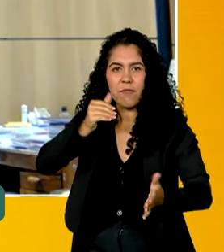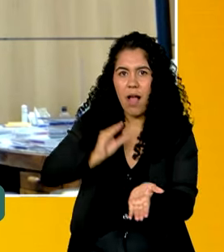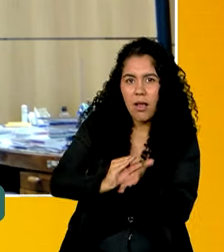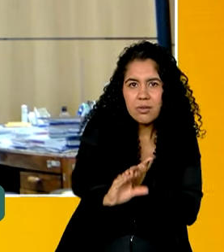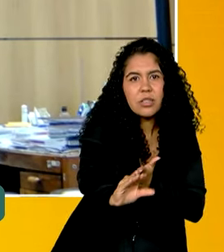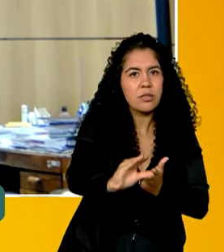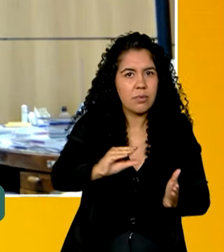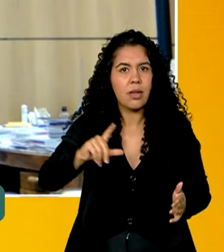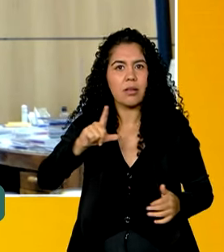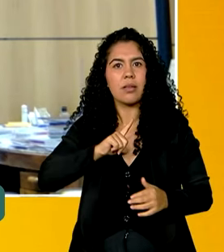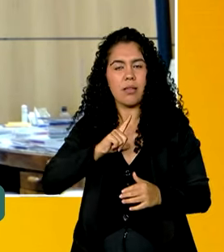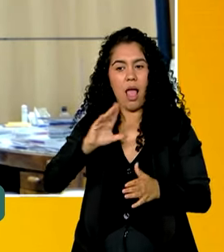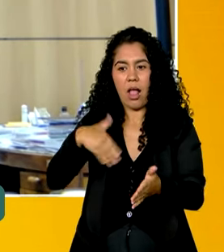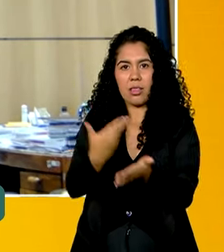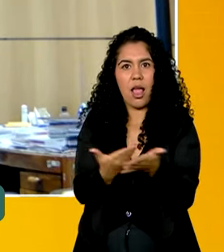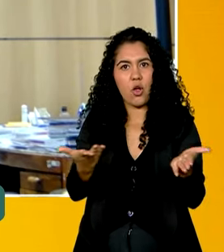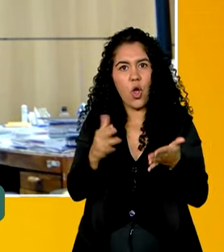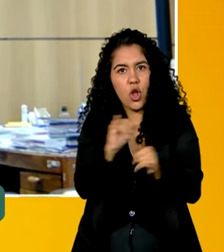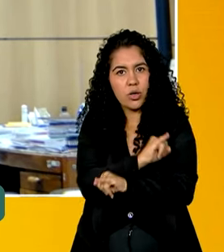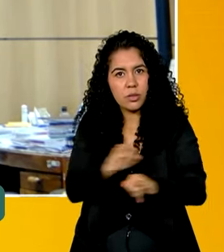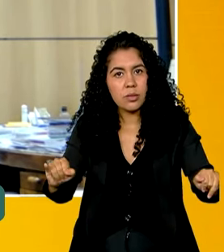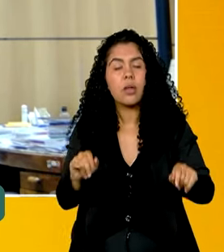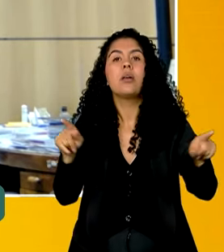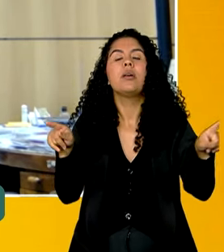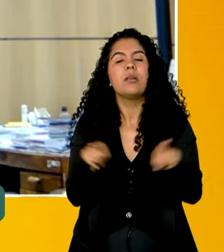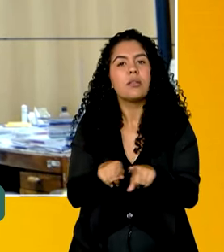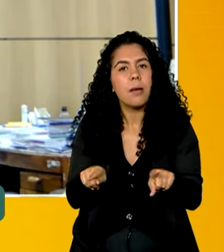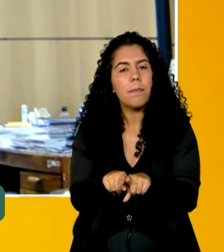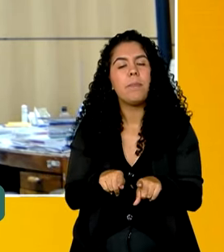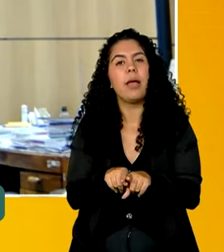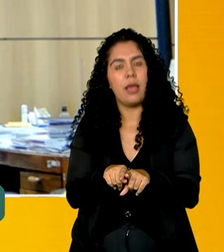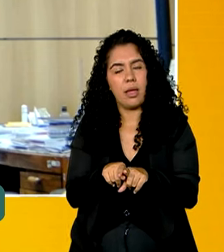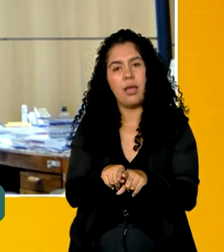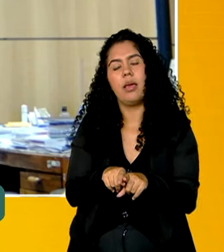do que tem anunciado até agora. E também para as contas